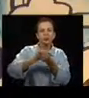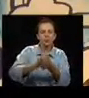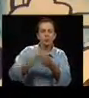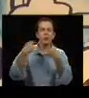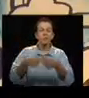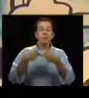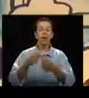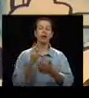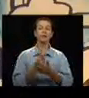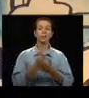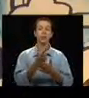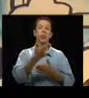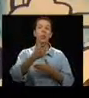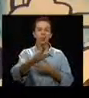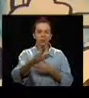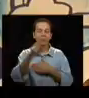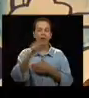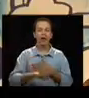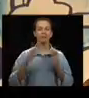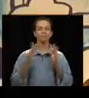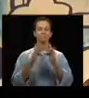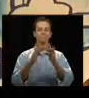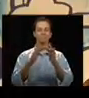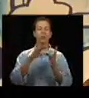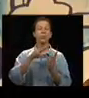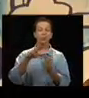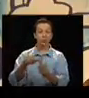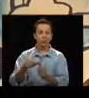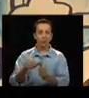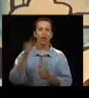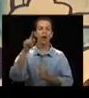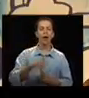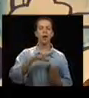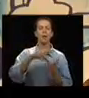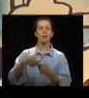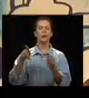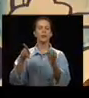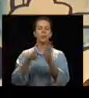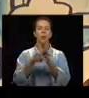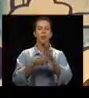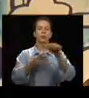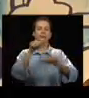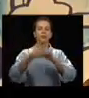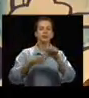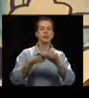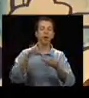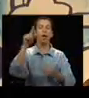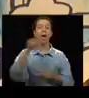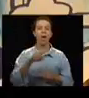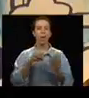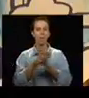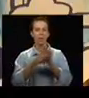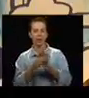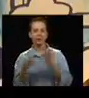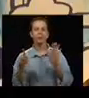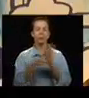com o outro, né, compartilha com o outro o mundo, né, esse mundo está em transformação. Portanto, a